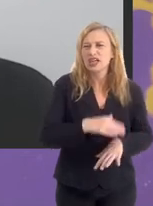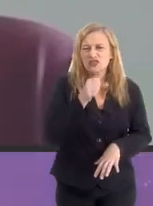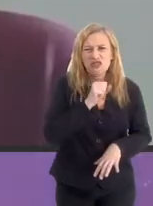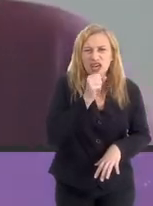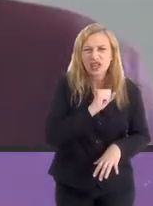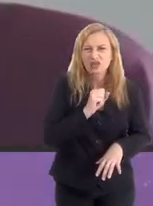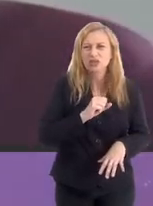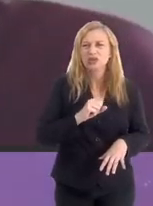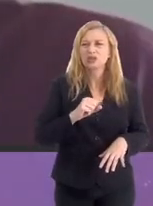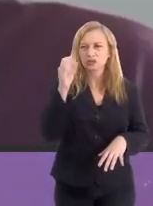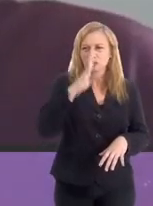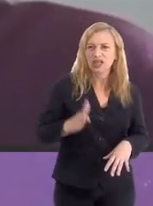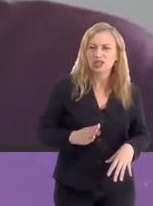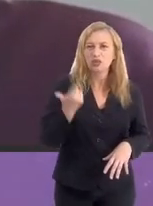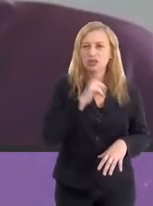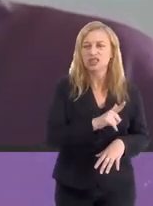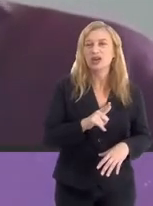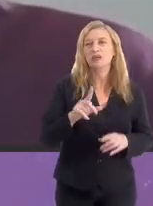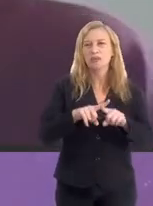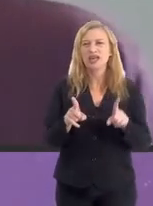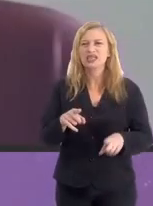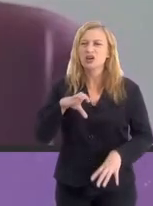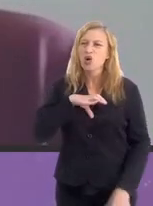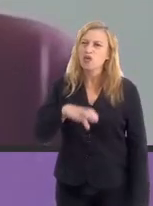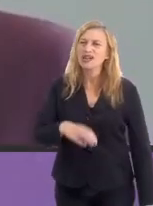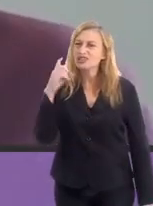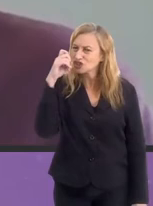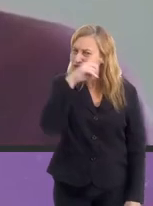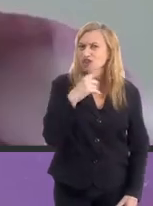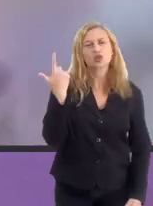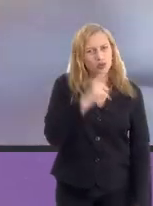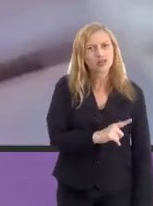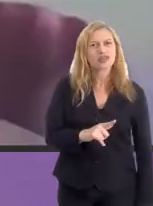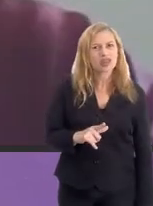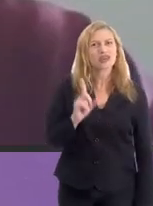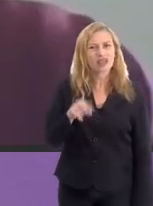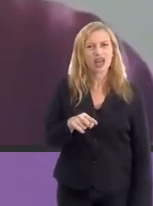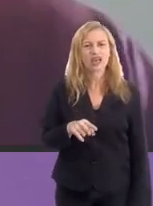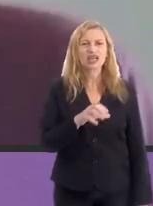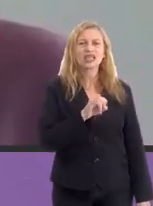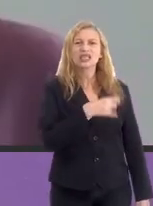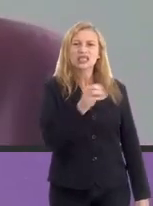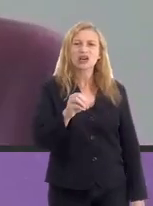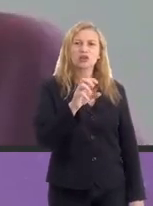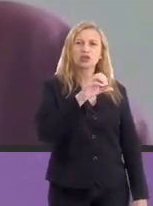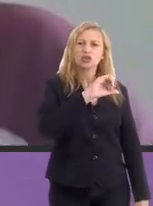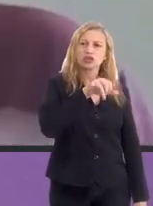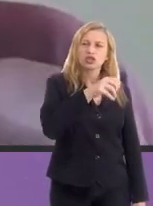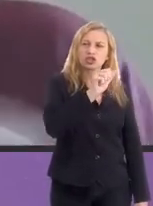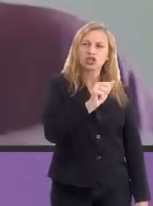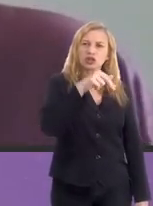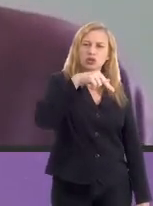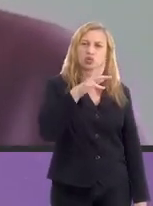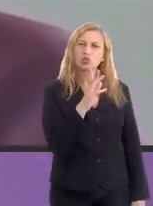virar a empresa mas lá no Face parece ficar feira de burro enterrado lá naquele naquele local em São Januário não